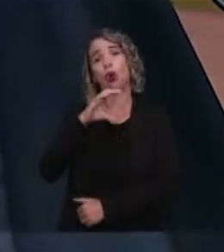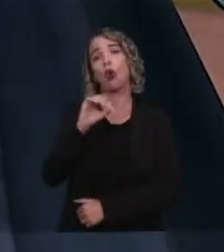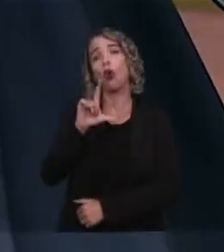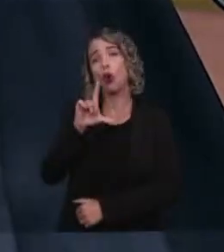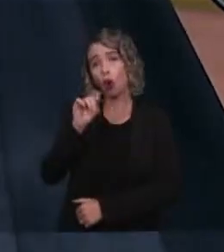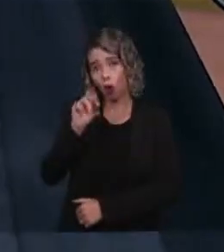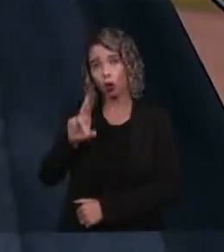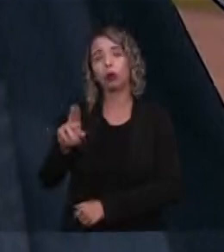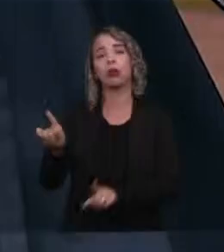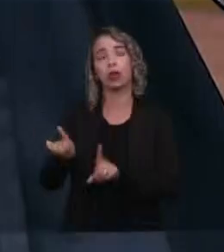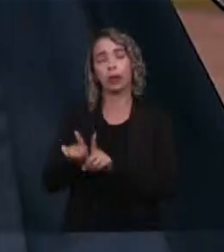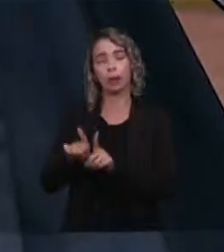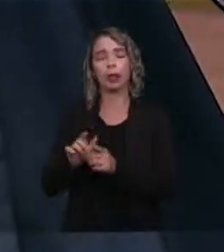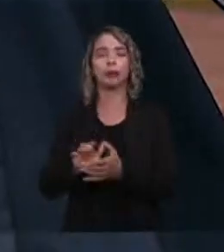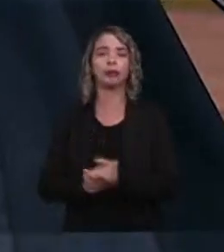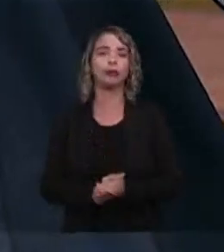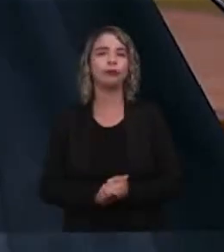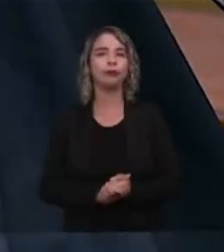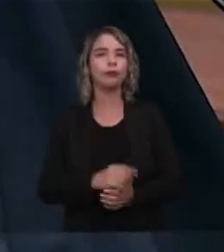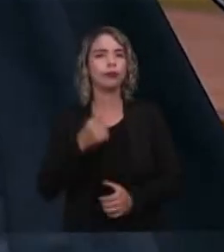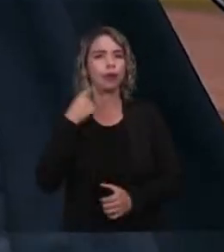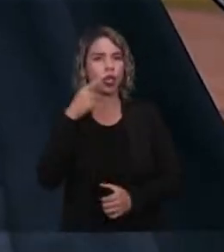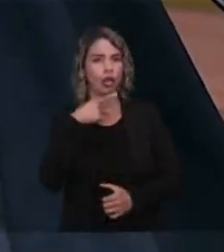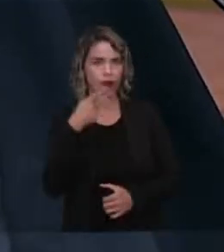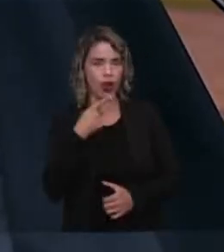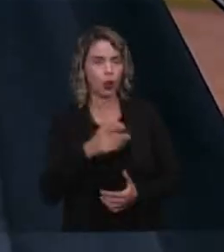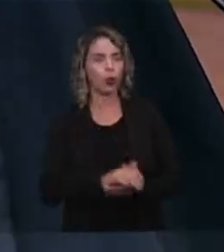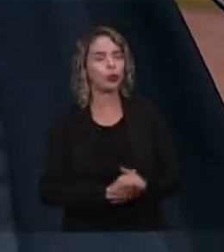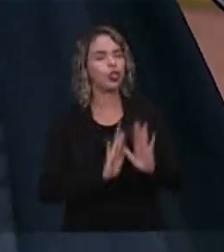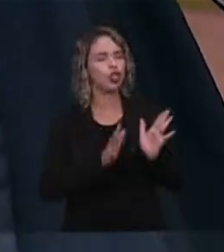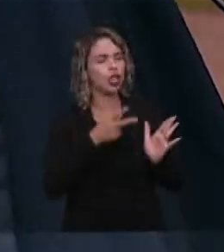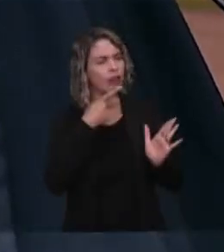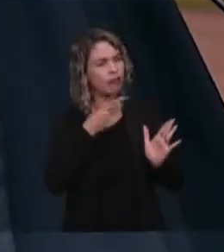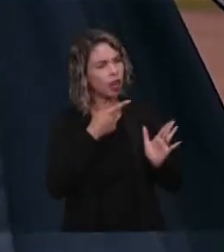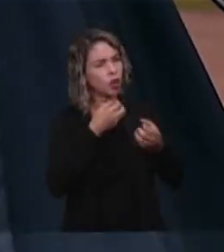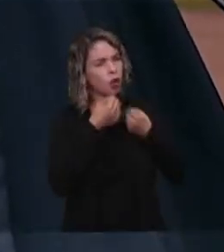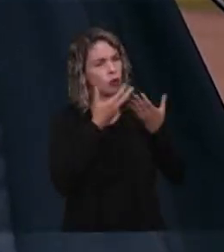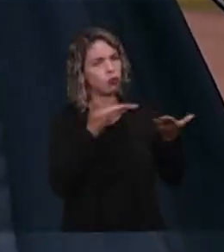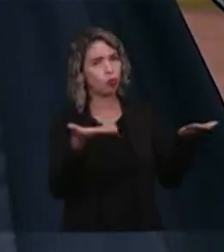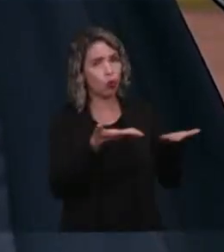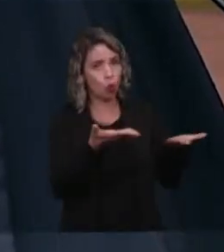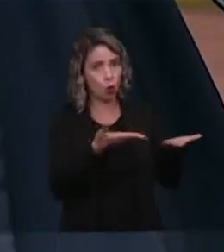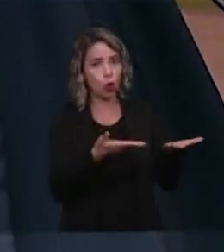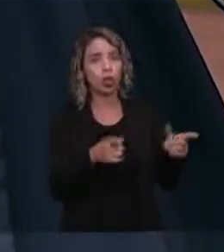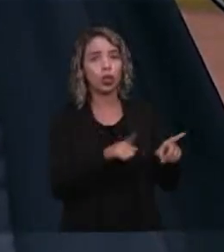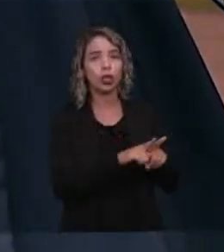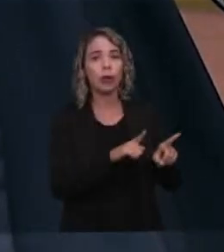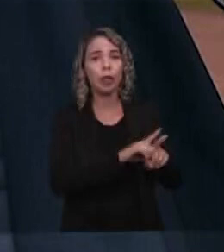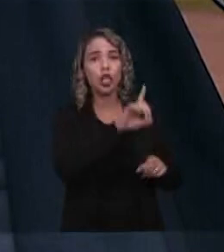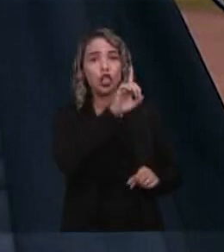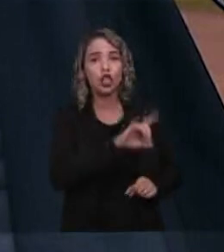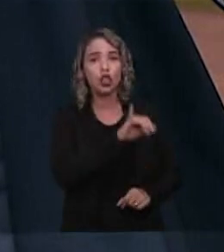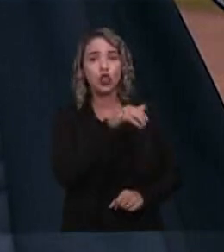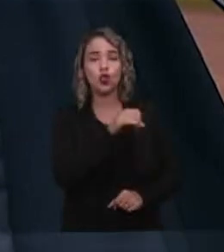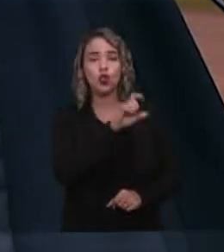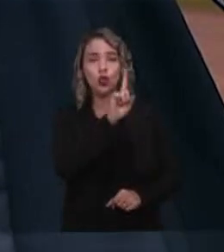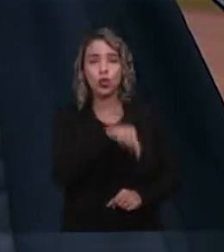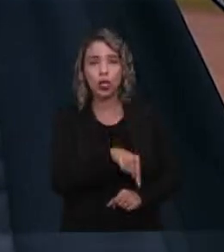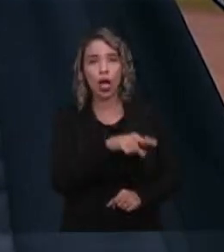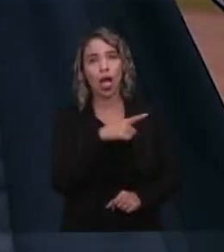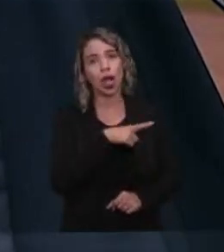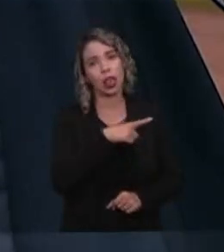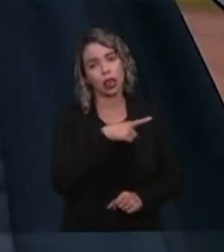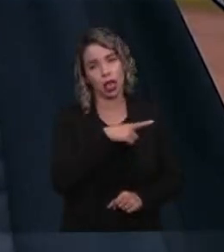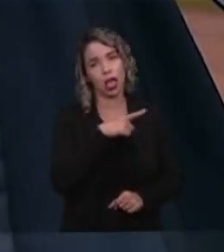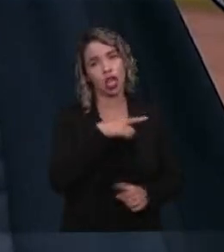Collor. Advogado, o senhor afirmou nos depoimentos já prestados e hoje aqui em juízo que o então diretor José Zonis